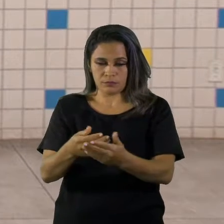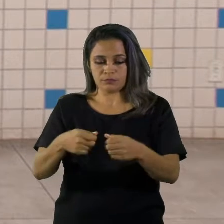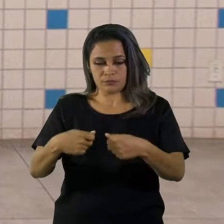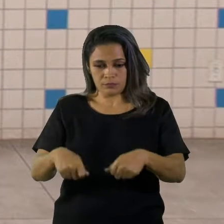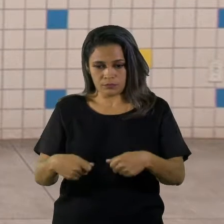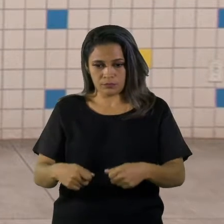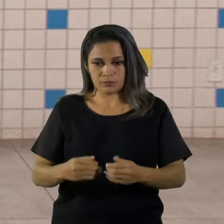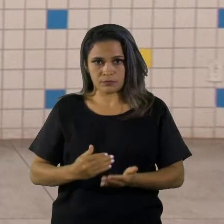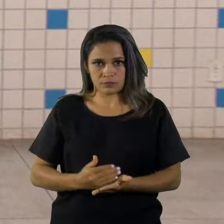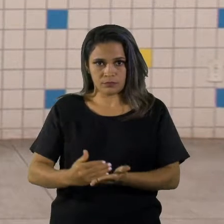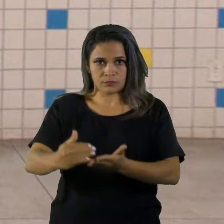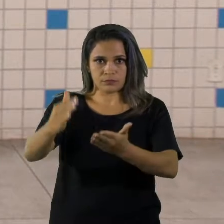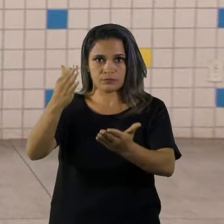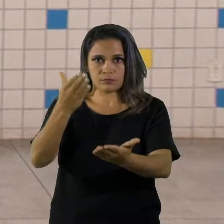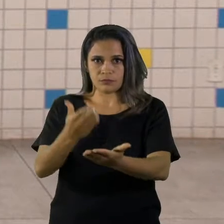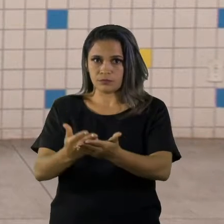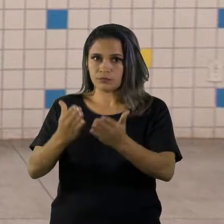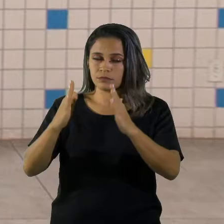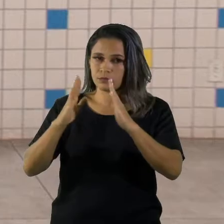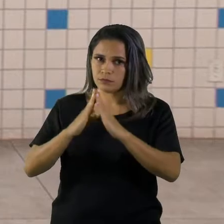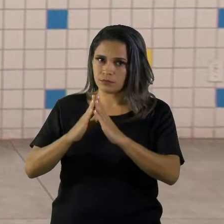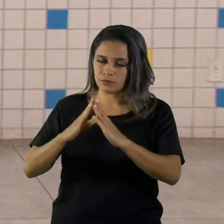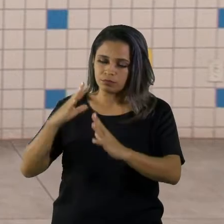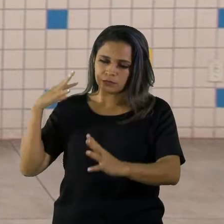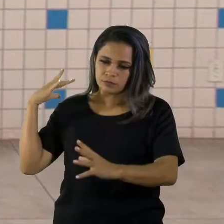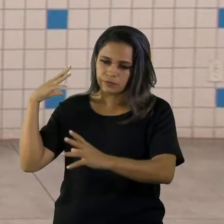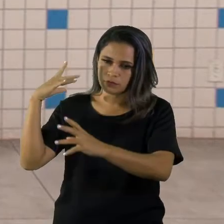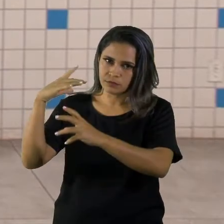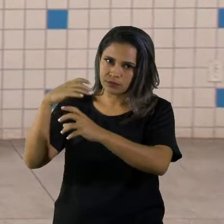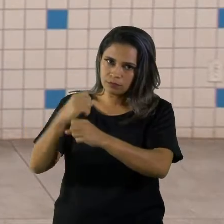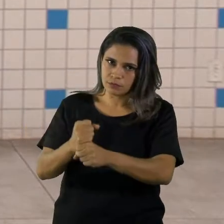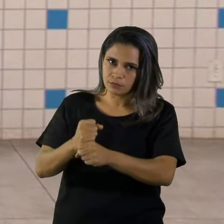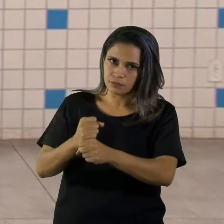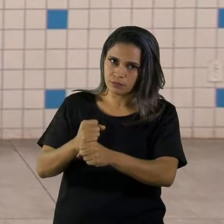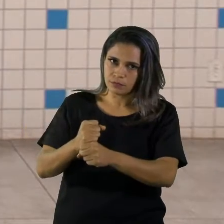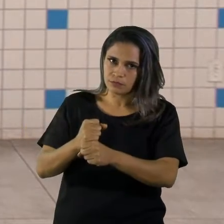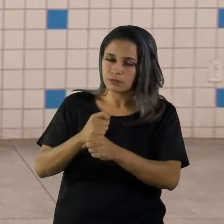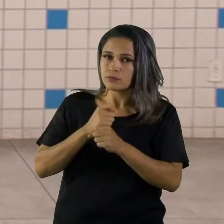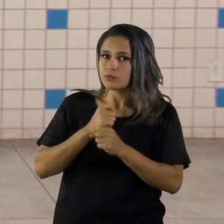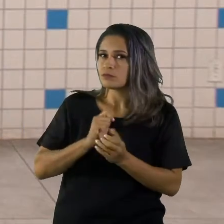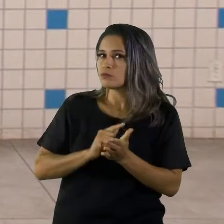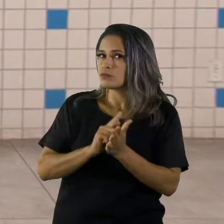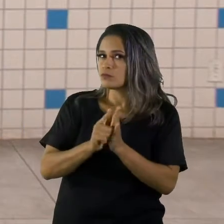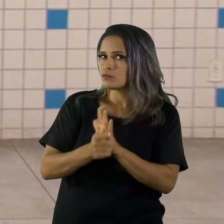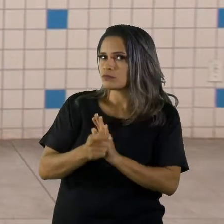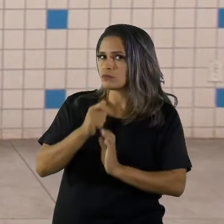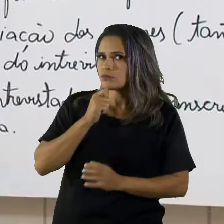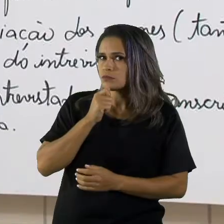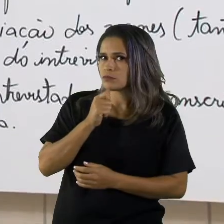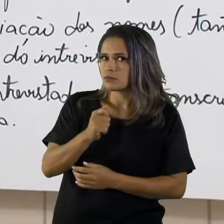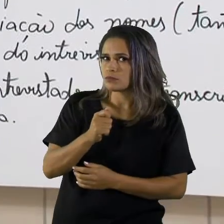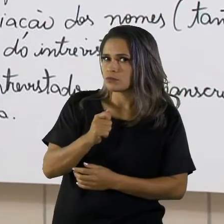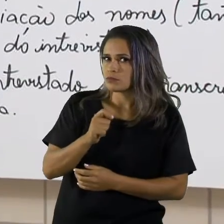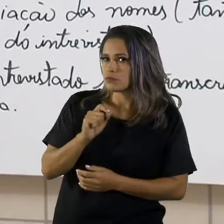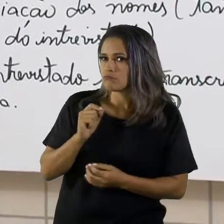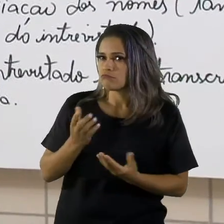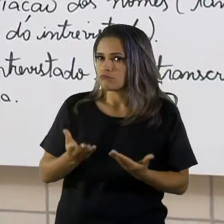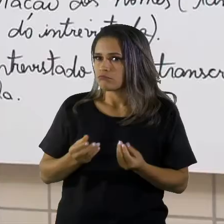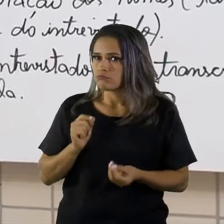casa. Vamos lá para o resumão da aula passada sobre o gênero entrevista. O que ele é? O que ele trabalha, o gênero